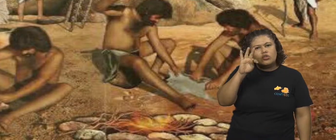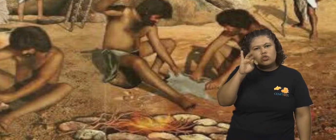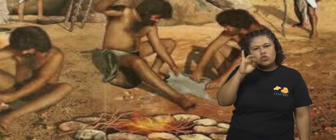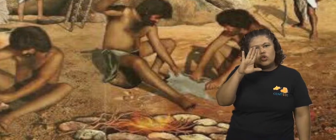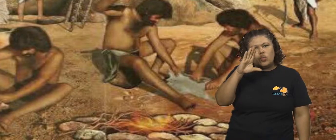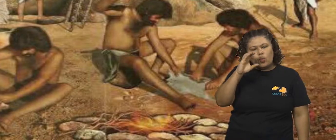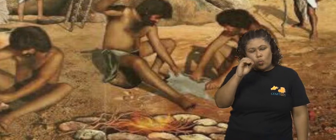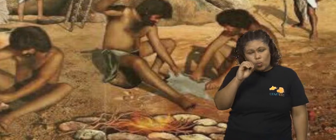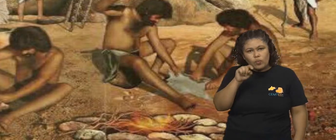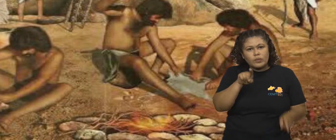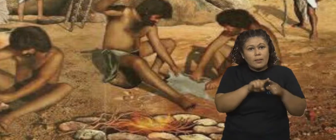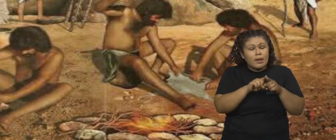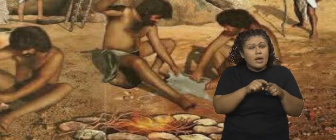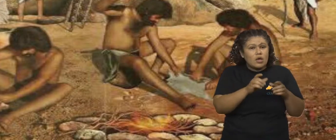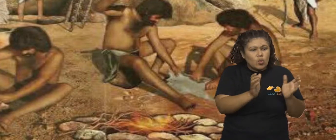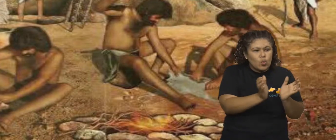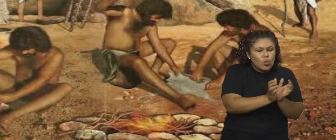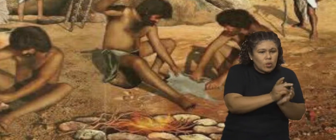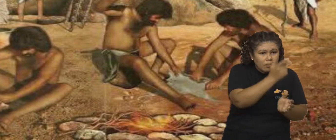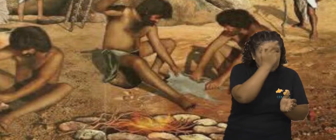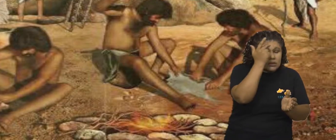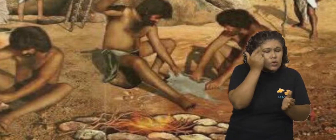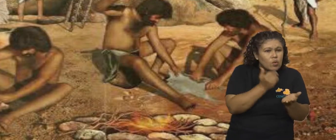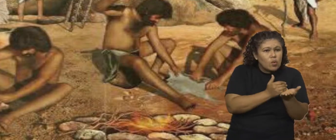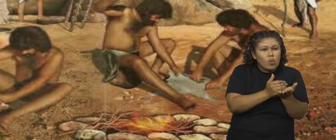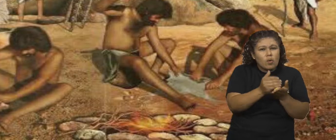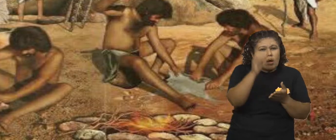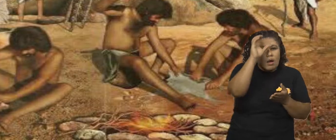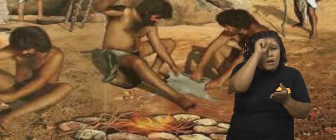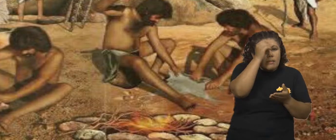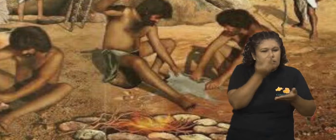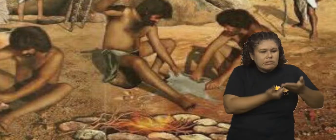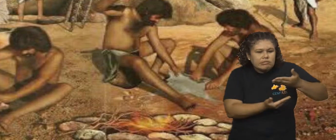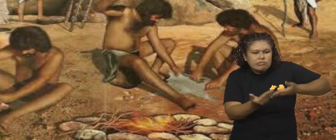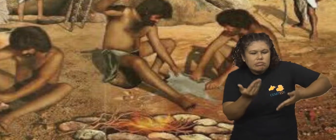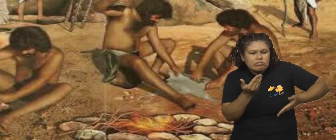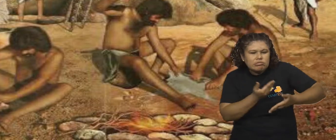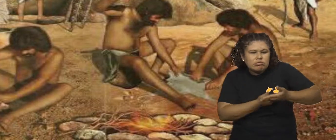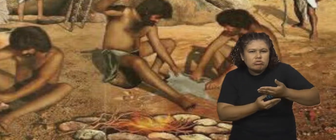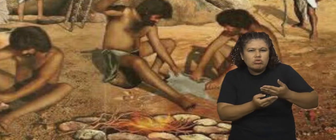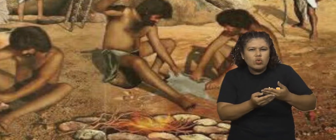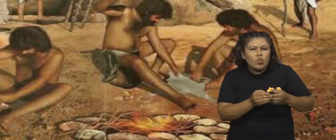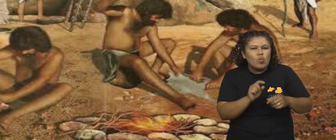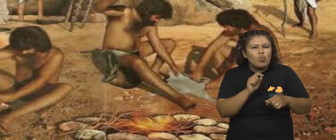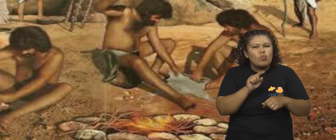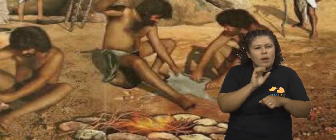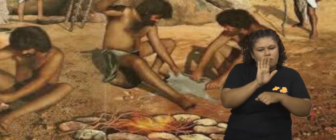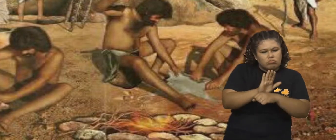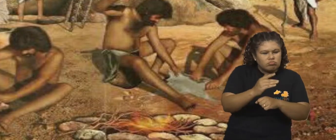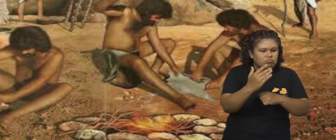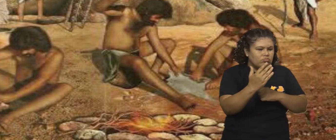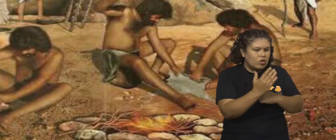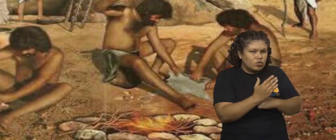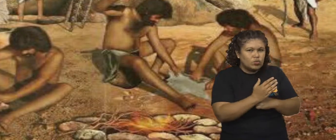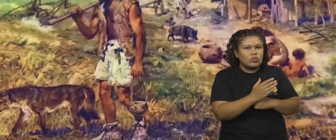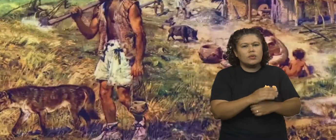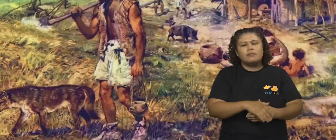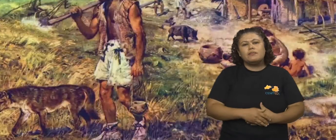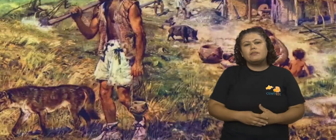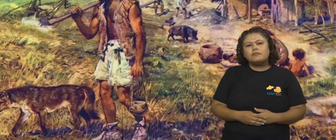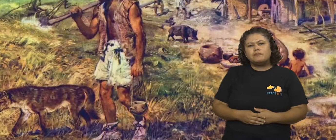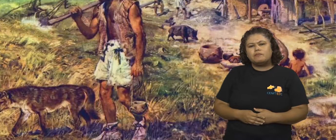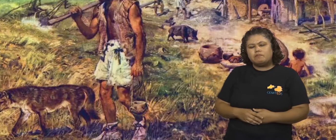aos poucos como se organizar e trabalhar em sistemas cooperativos, ou seja, viver em sociedade com os demais indivíduos.